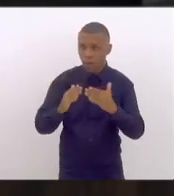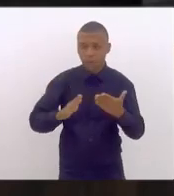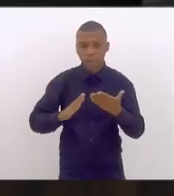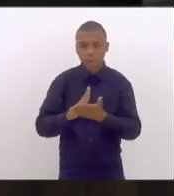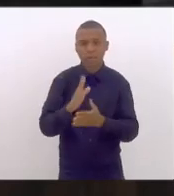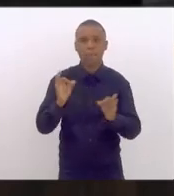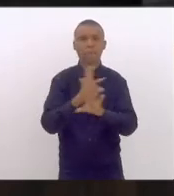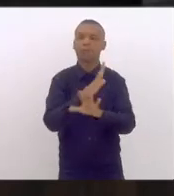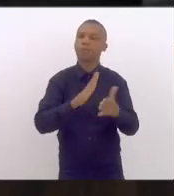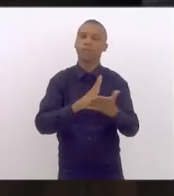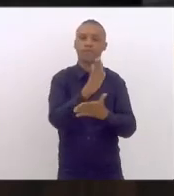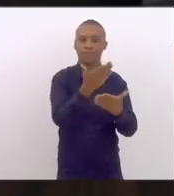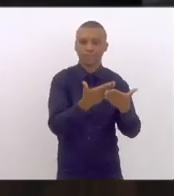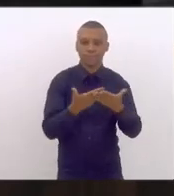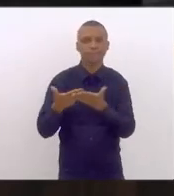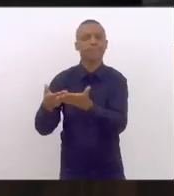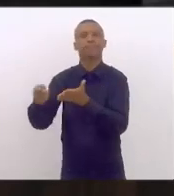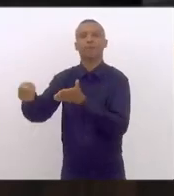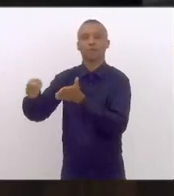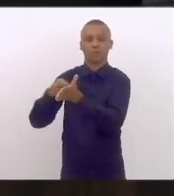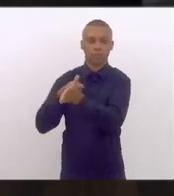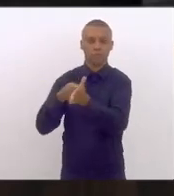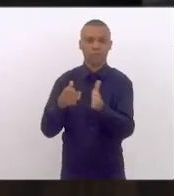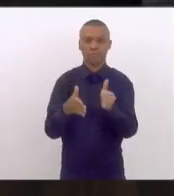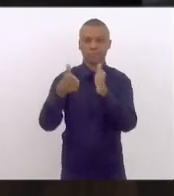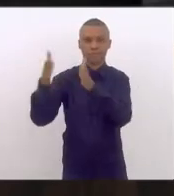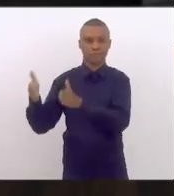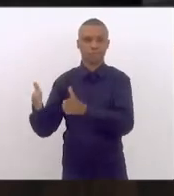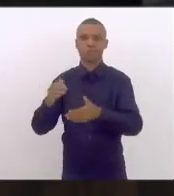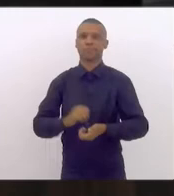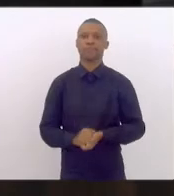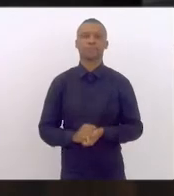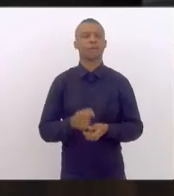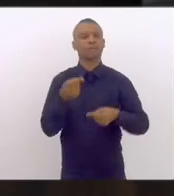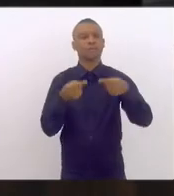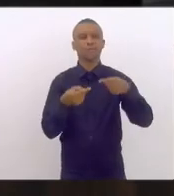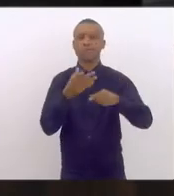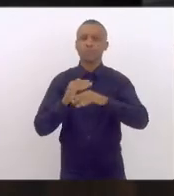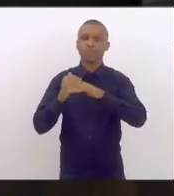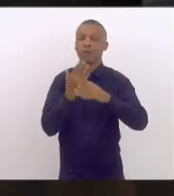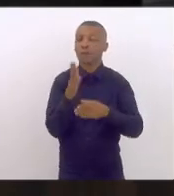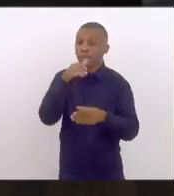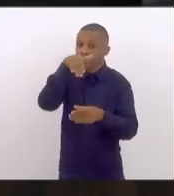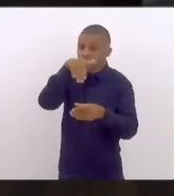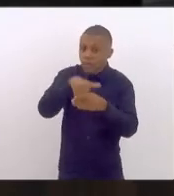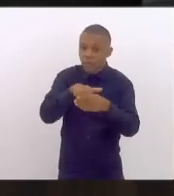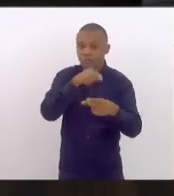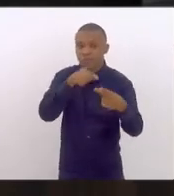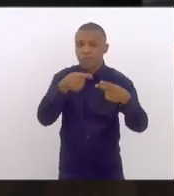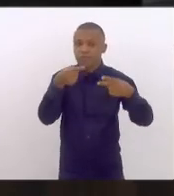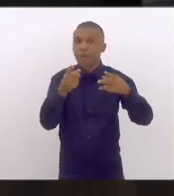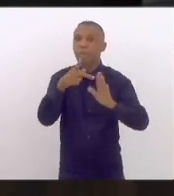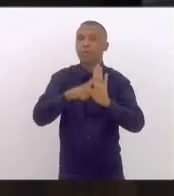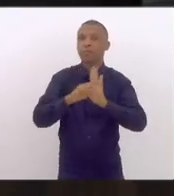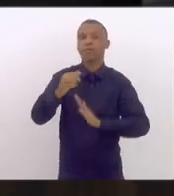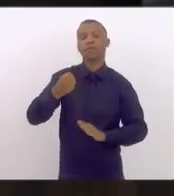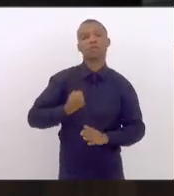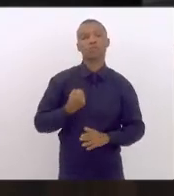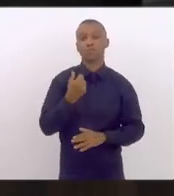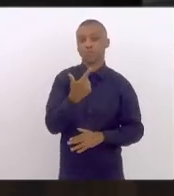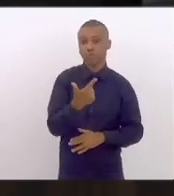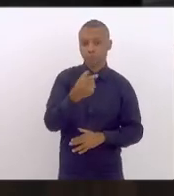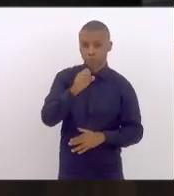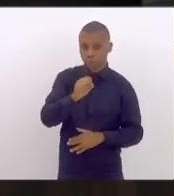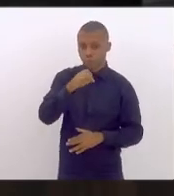aprovado vai autógrafo implementação ordinária em votação projeto de lei 2845